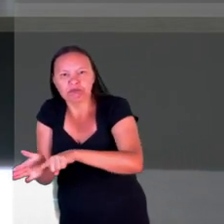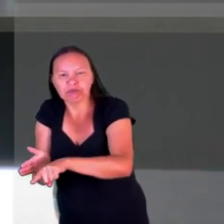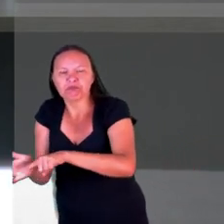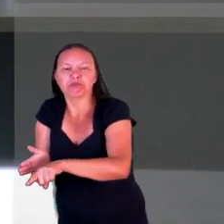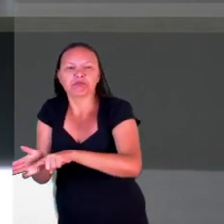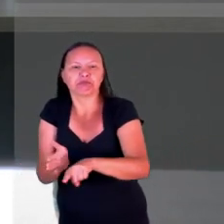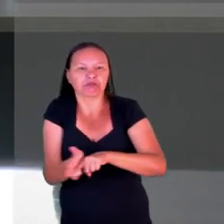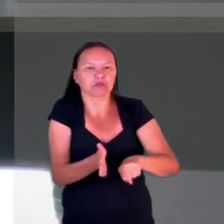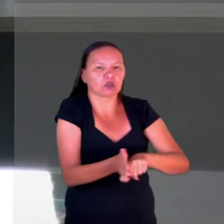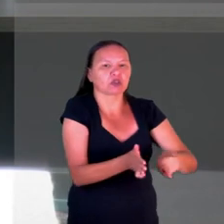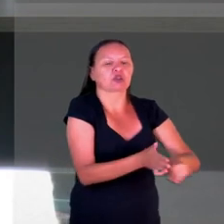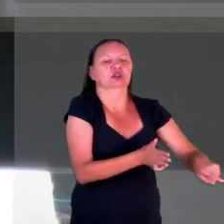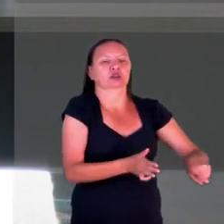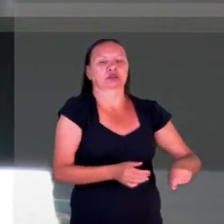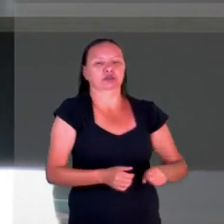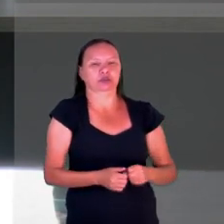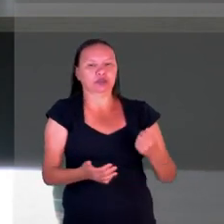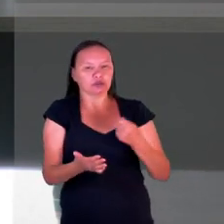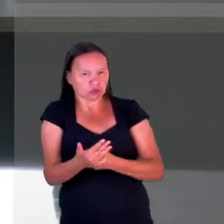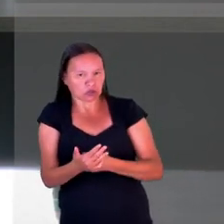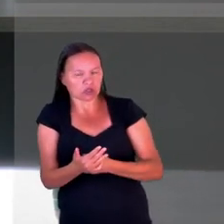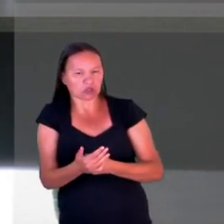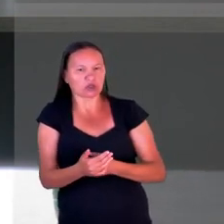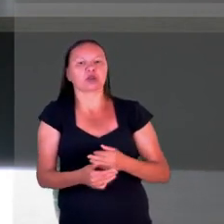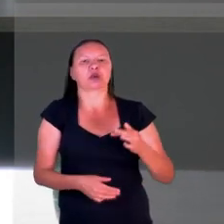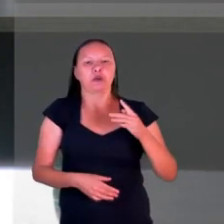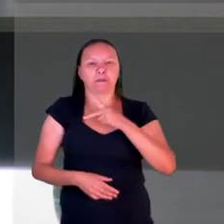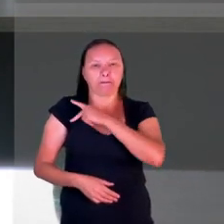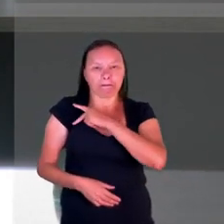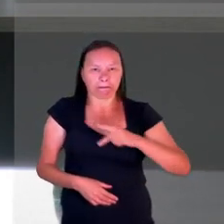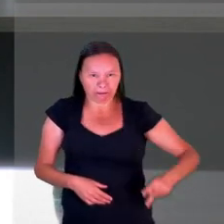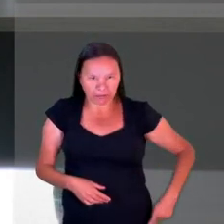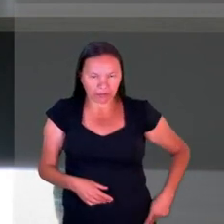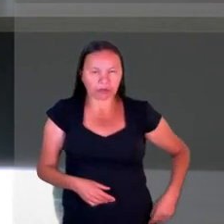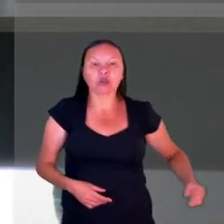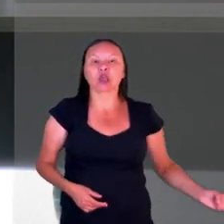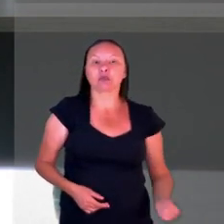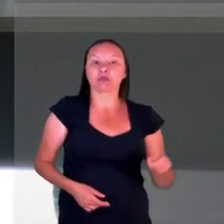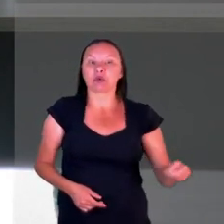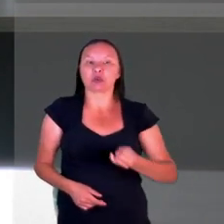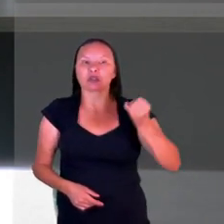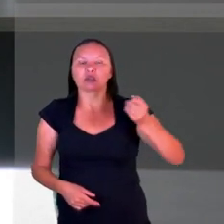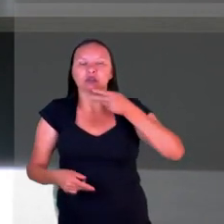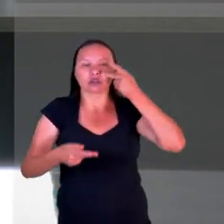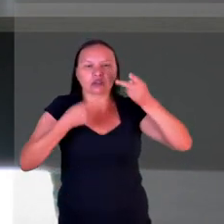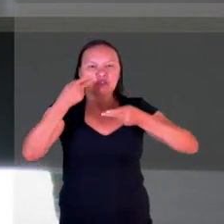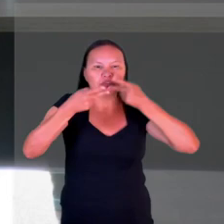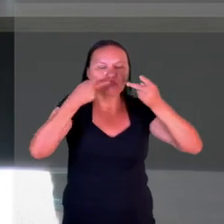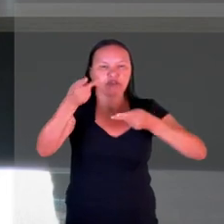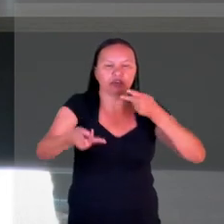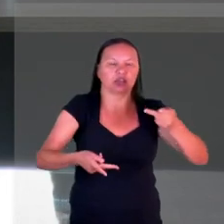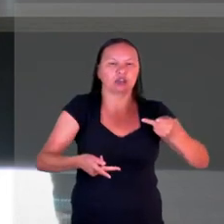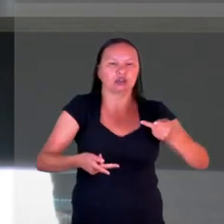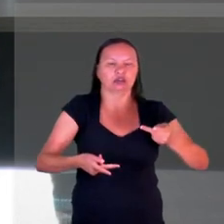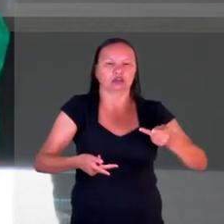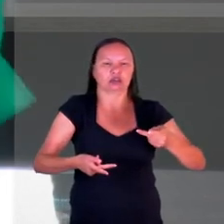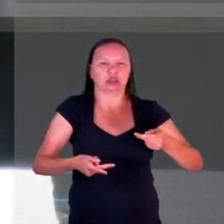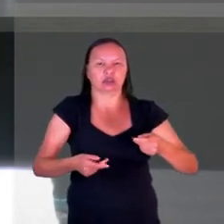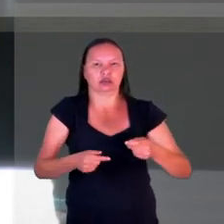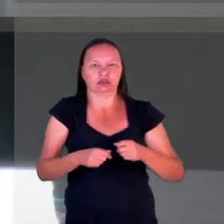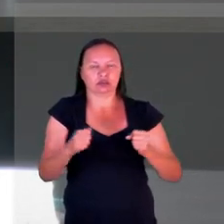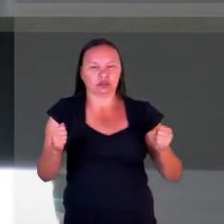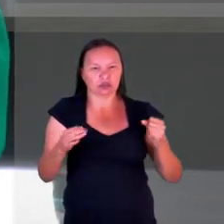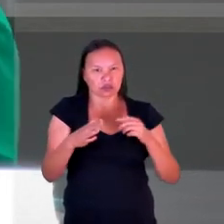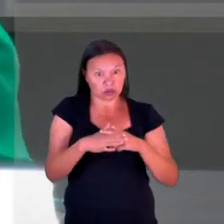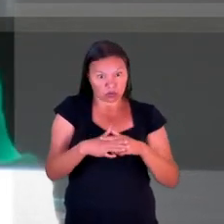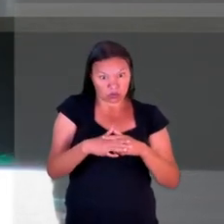proposituras de ações civis públicas é importante que se diga que nesse caso não há uma